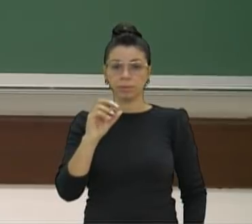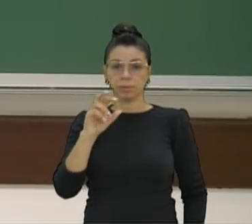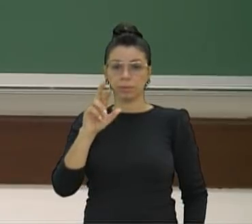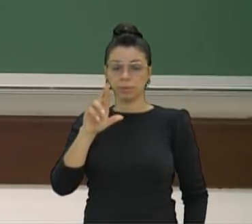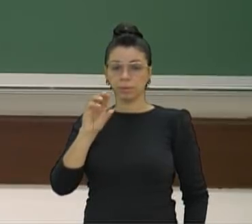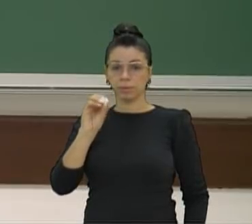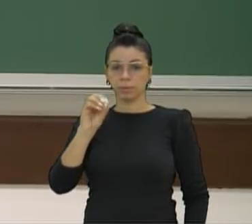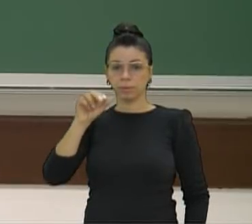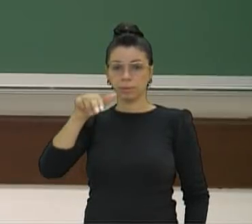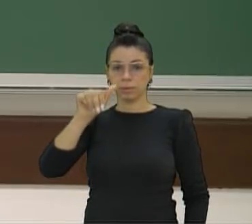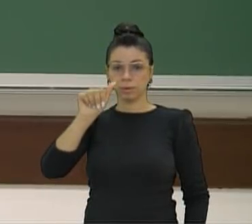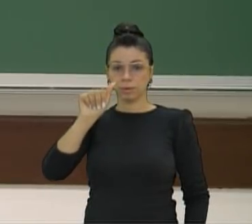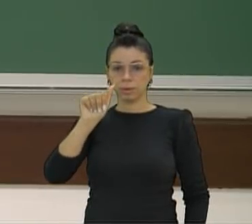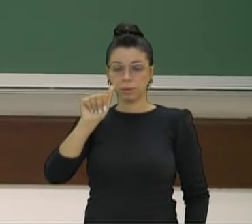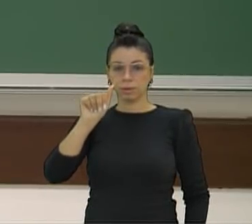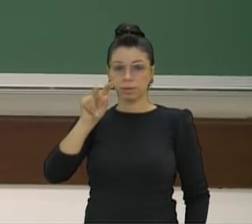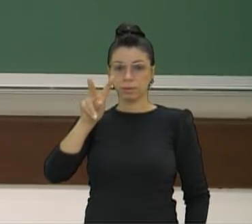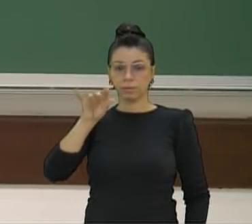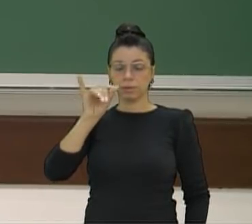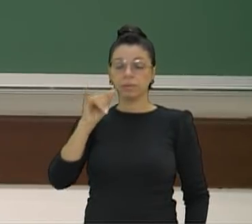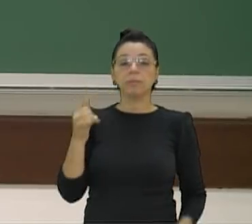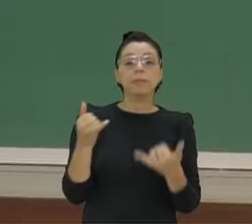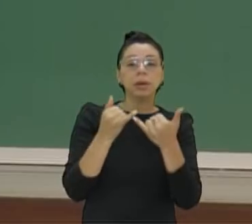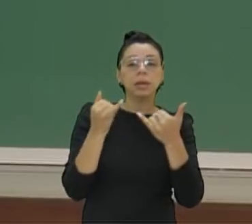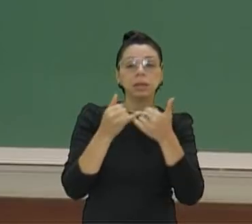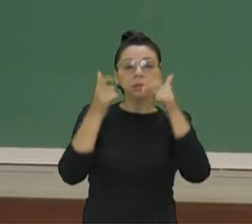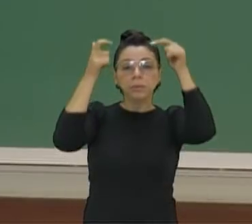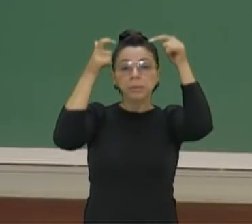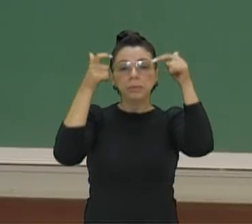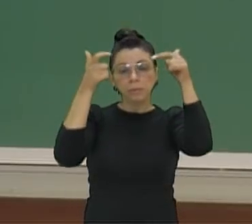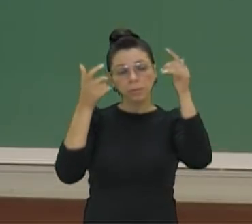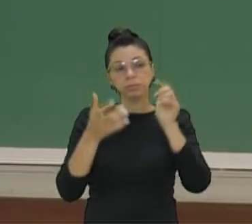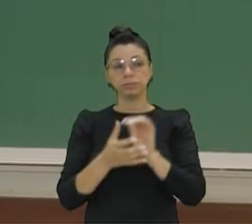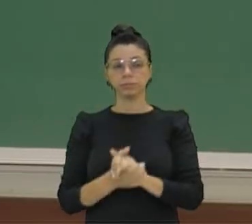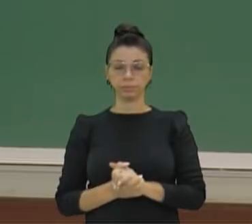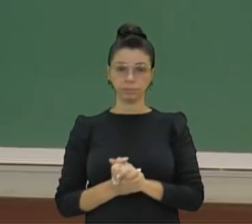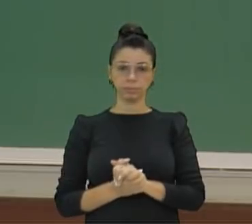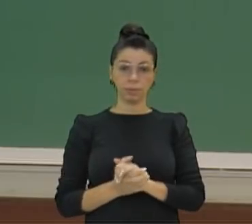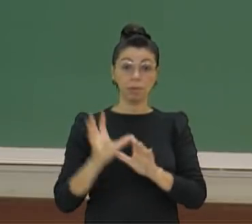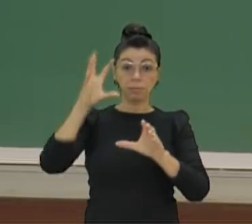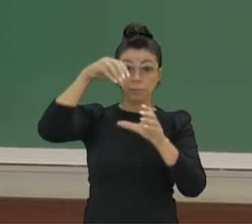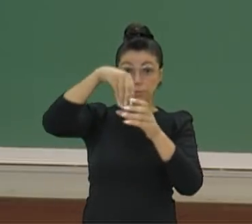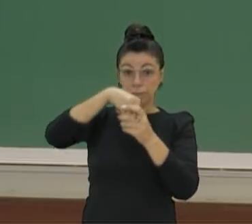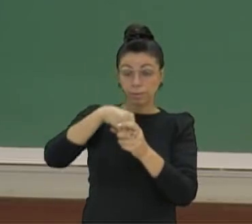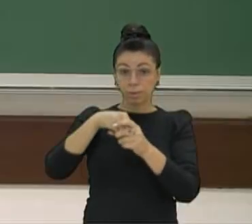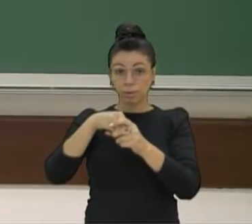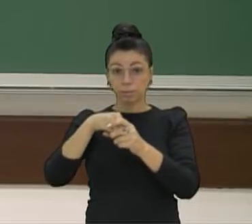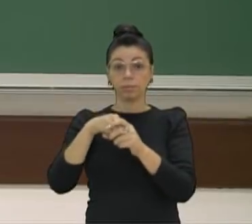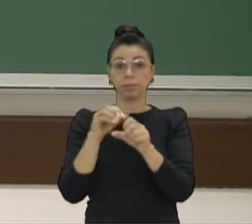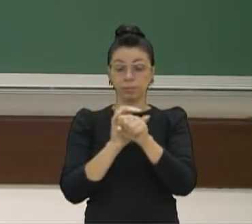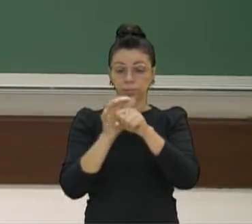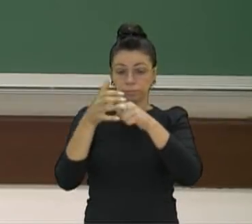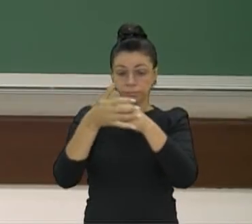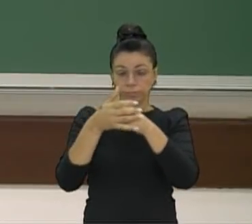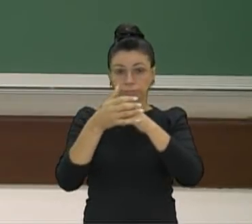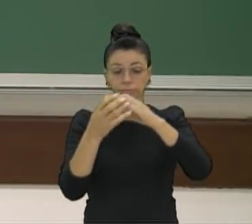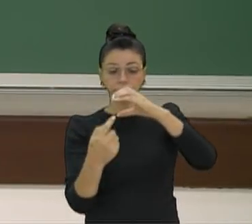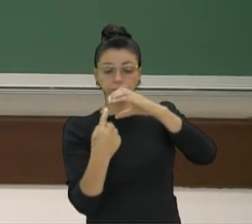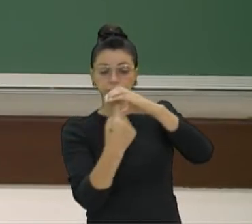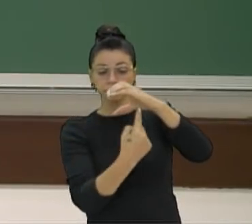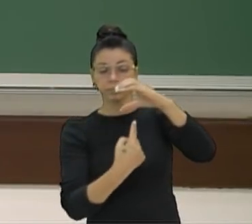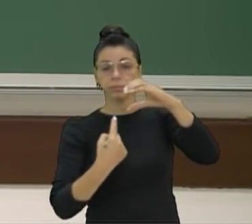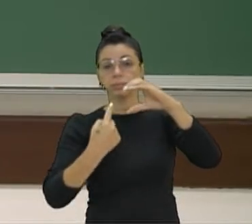certo? Este vírus por dentro, tá? Ele tem material genético, né? E é isso que